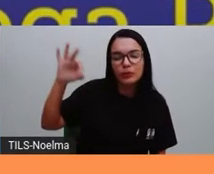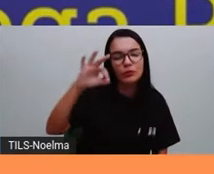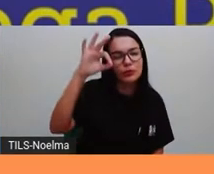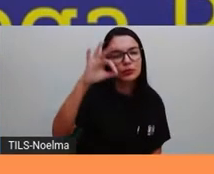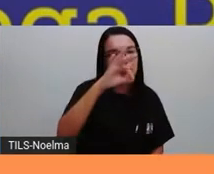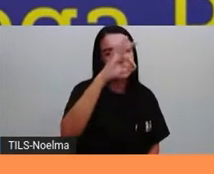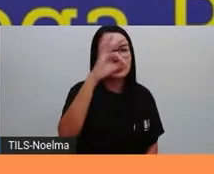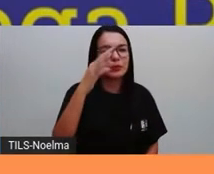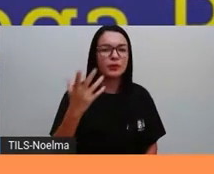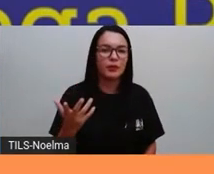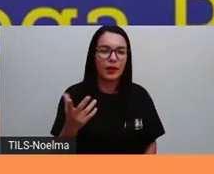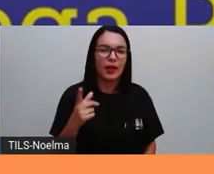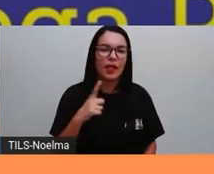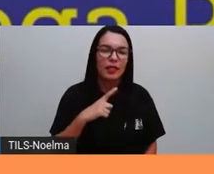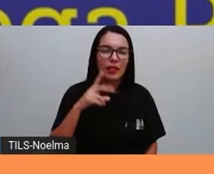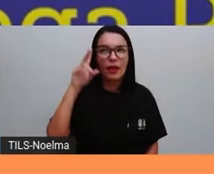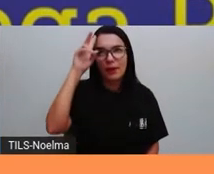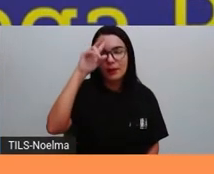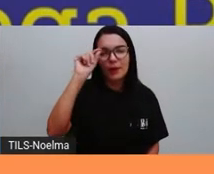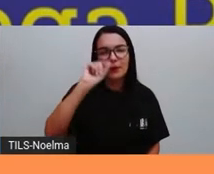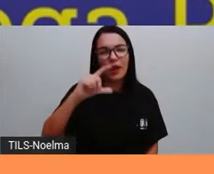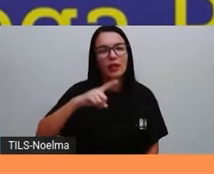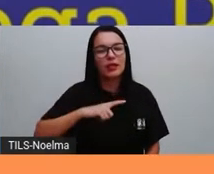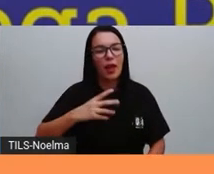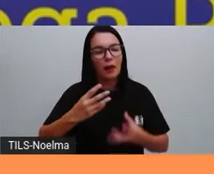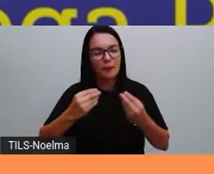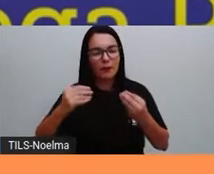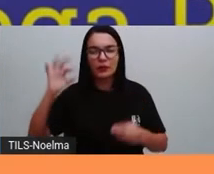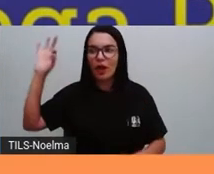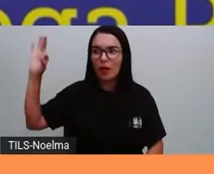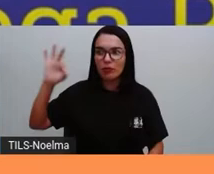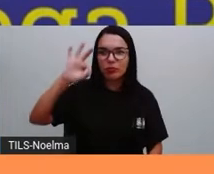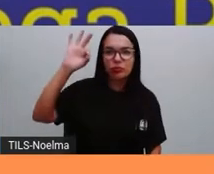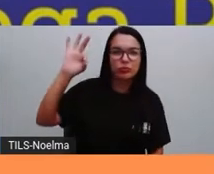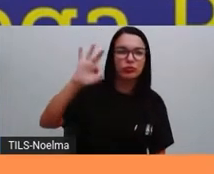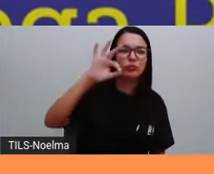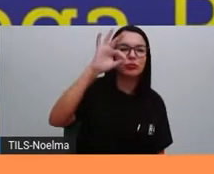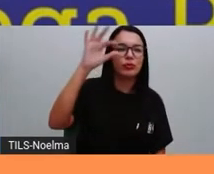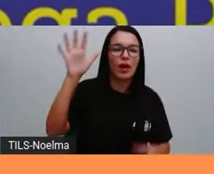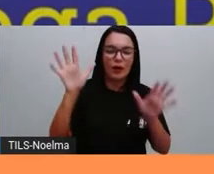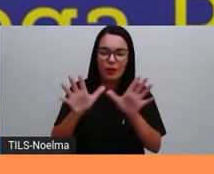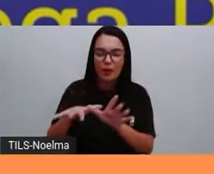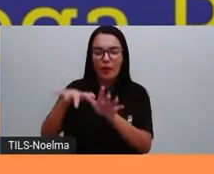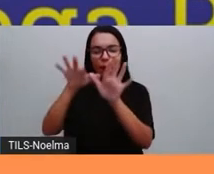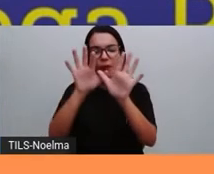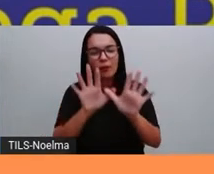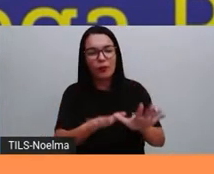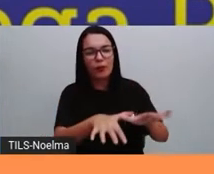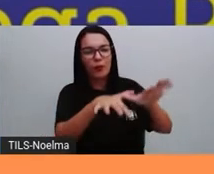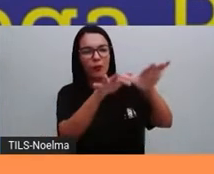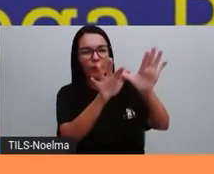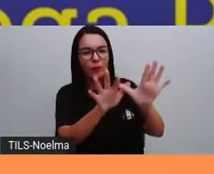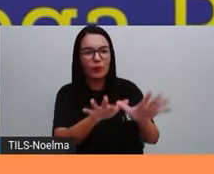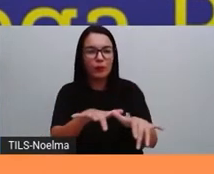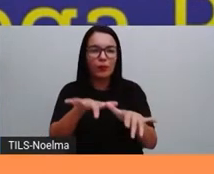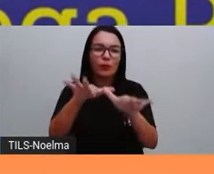é de locais aí que tem muita mosca é som de mosca voando ó ó